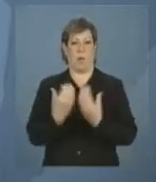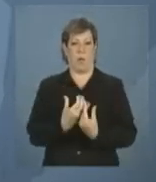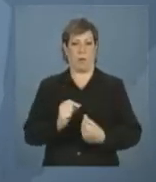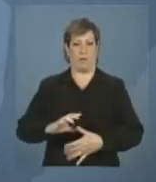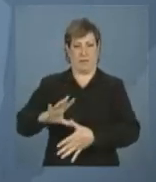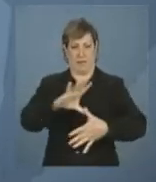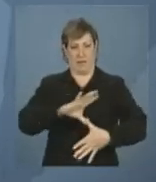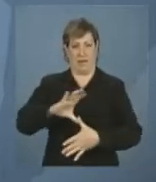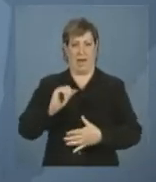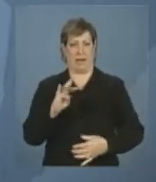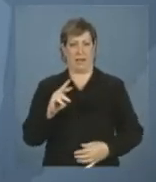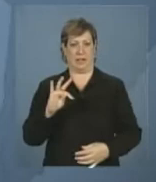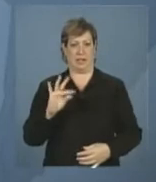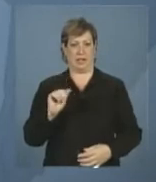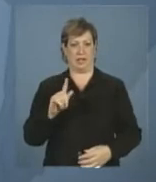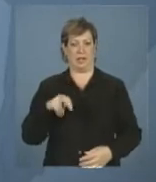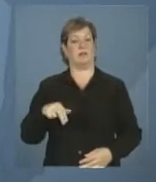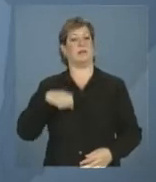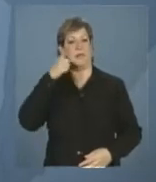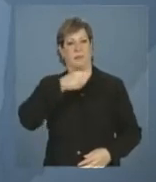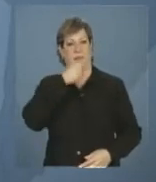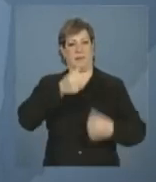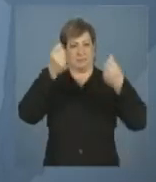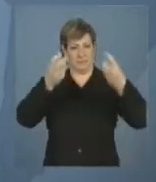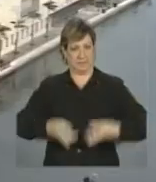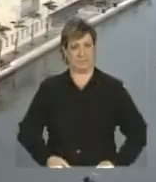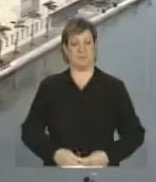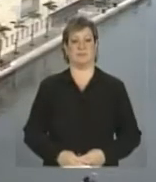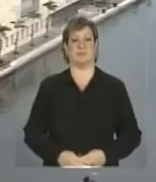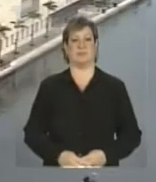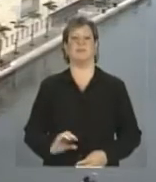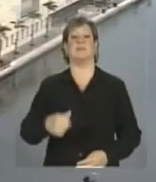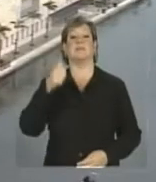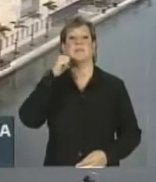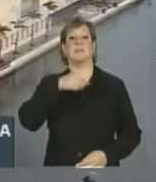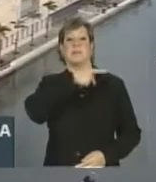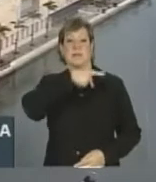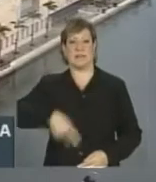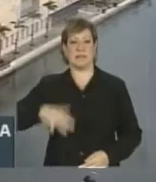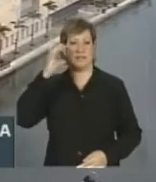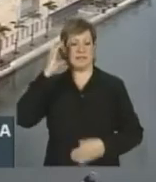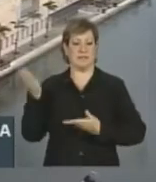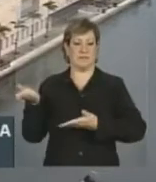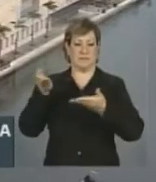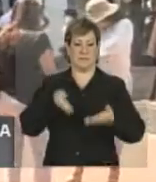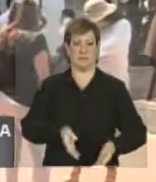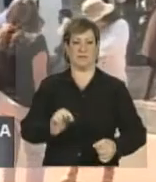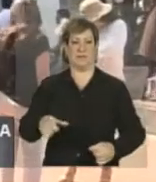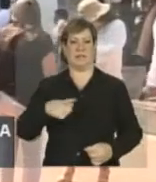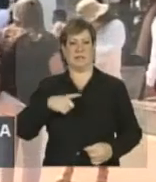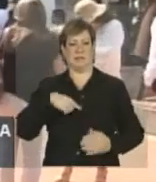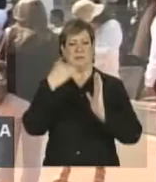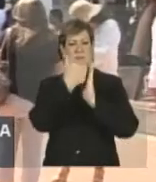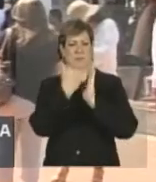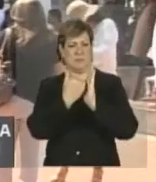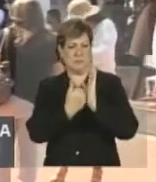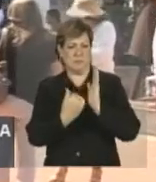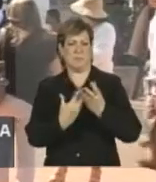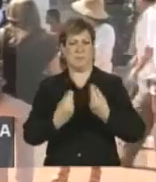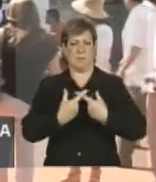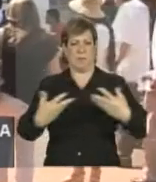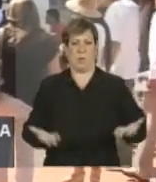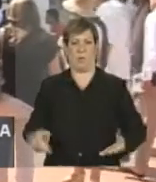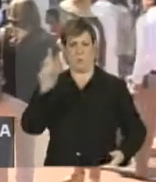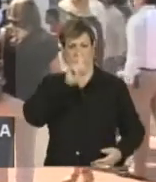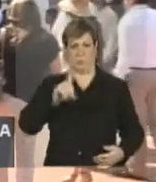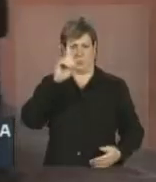A repórter Daniela Almeida tem as informações. A agenda da presidenta Dilma Rousseff começou cedo neste domingo, segundo dia da